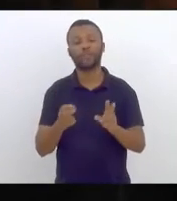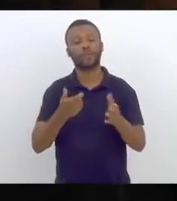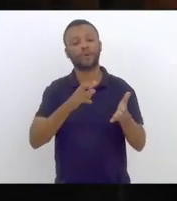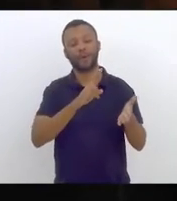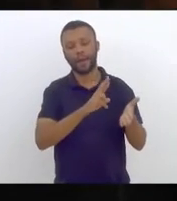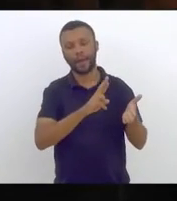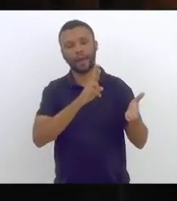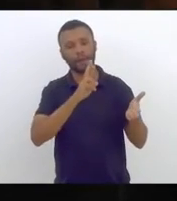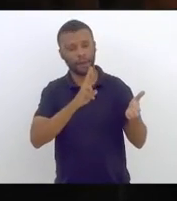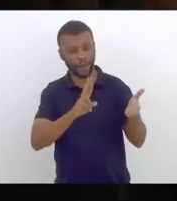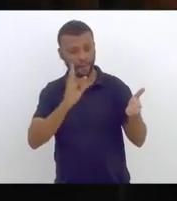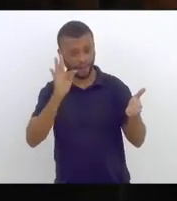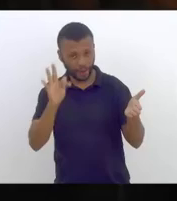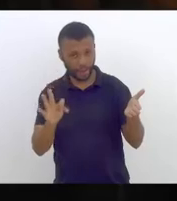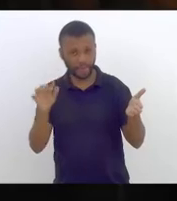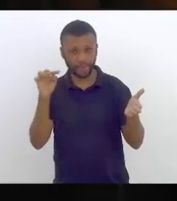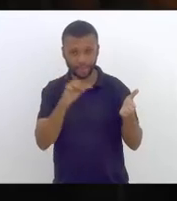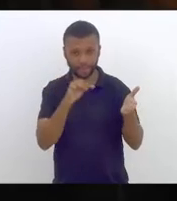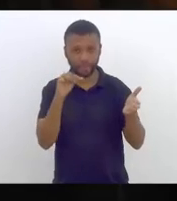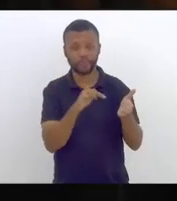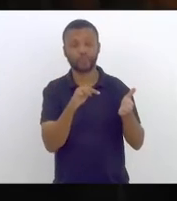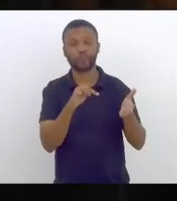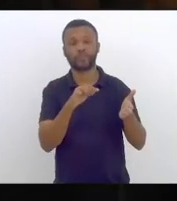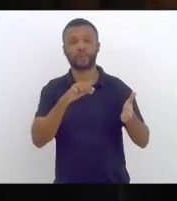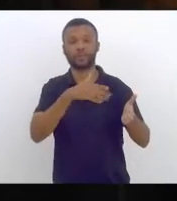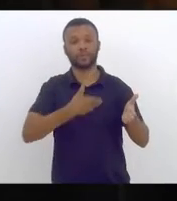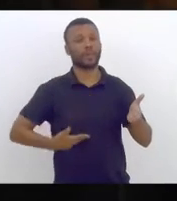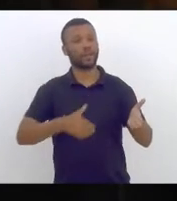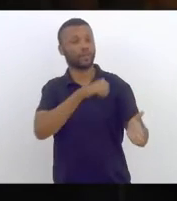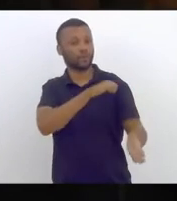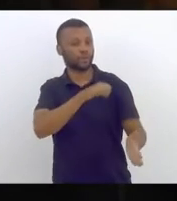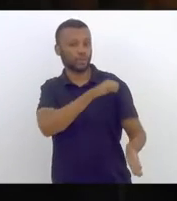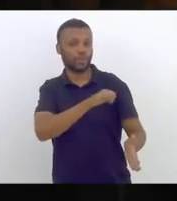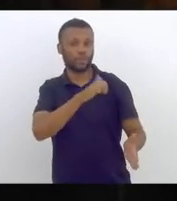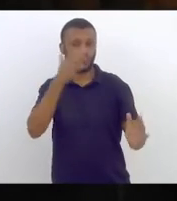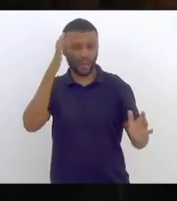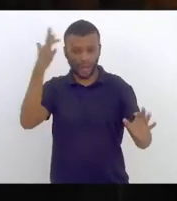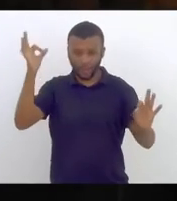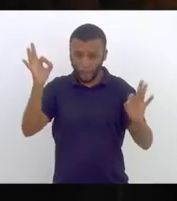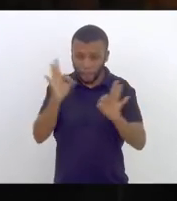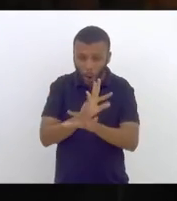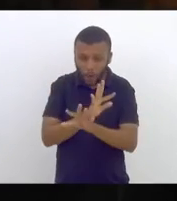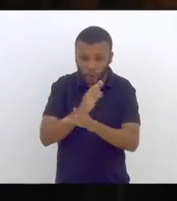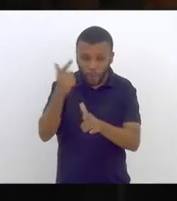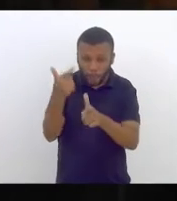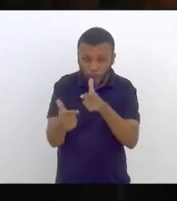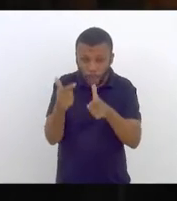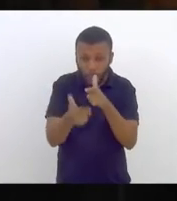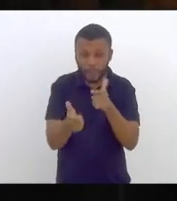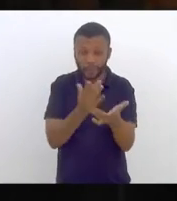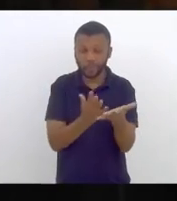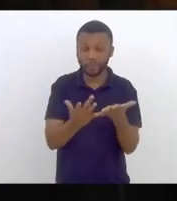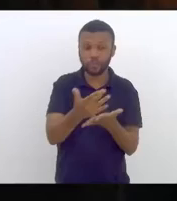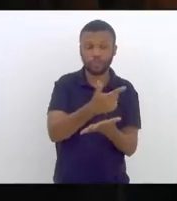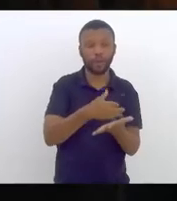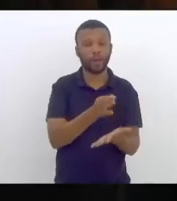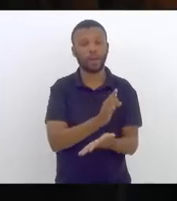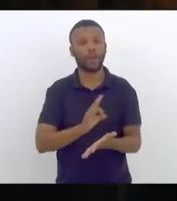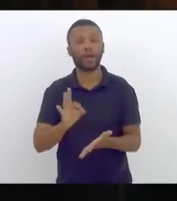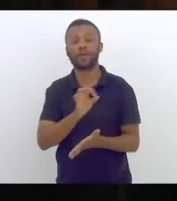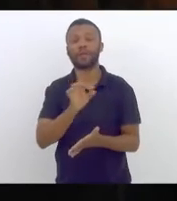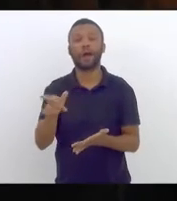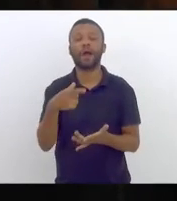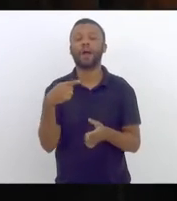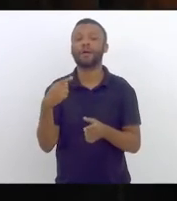recuperação fiscal no Estado do Rio de Janeiro não resolveu o problema fiscal do Rio de Janeiro, só protelou